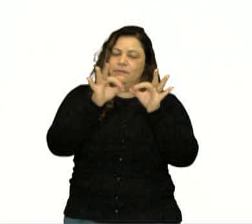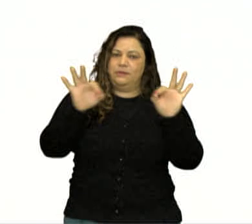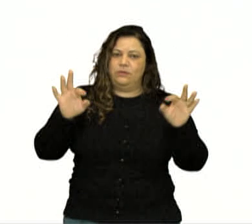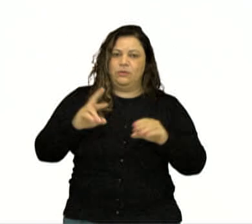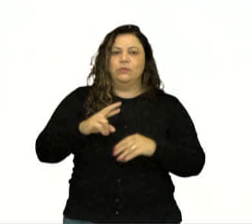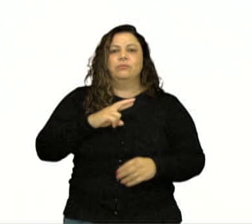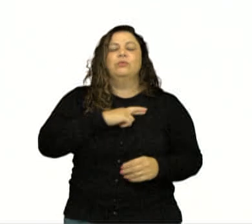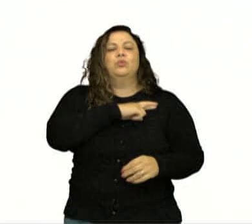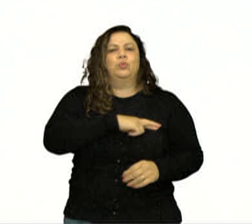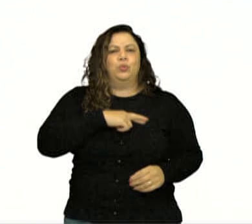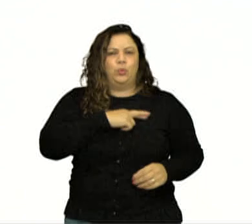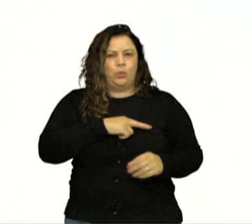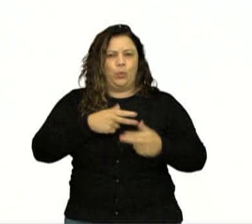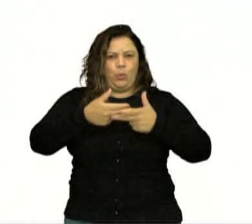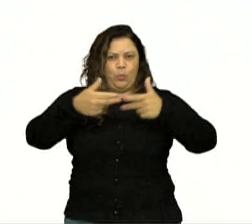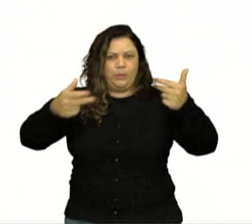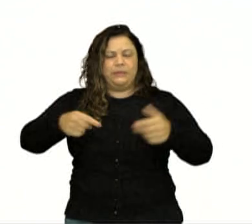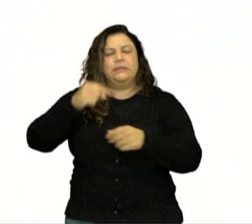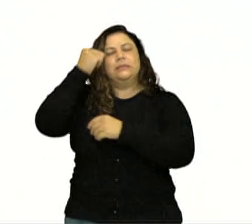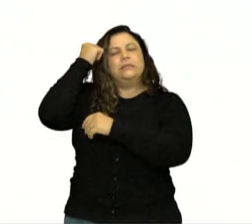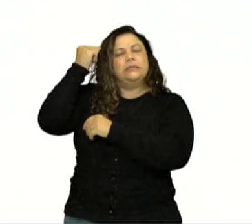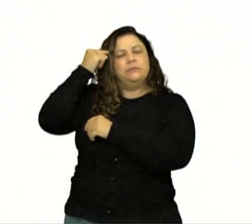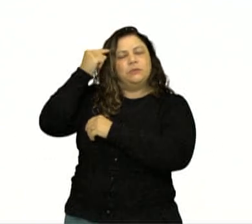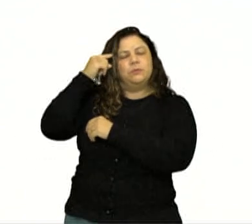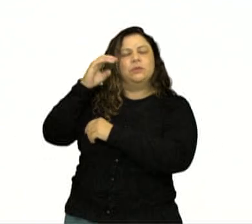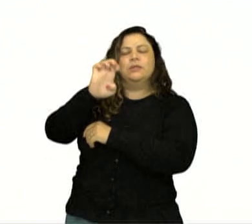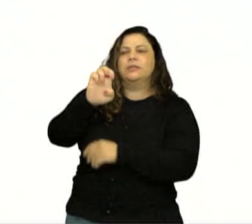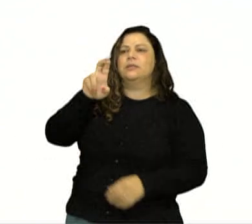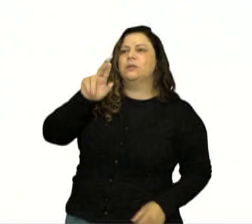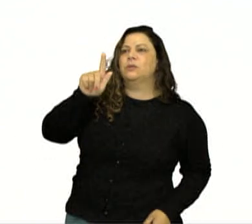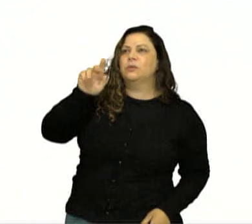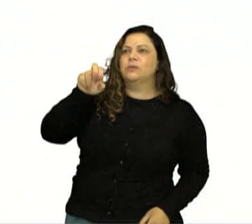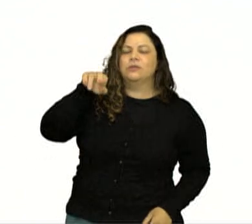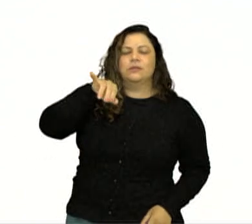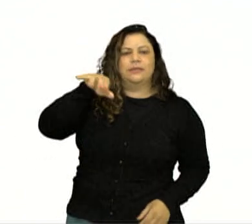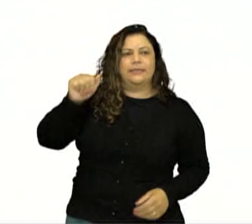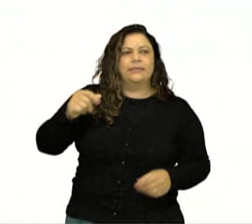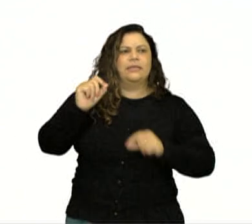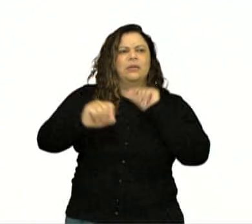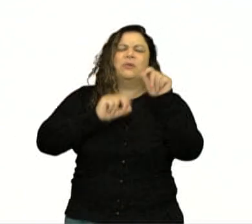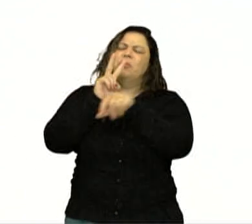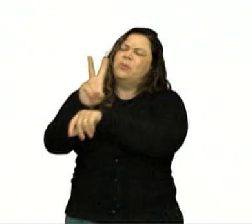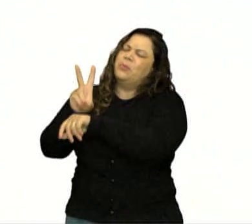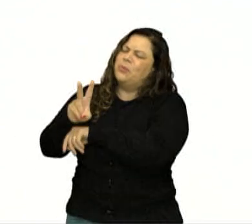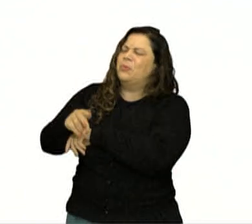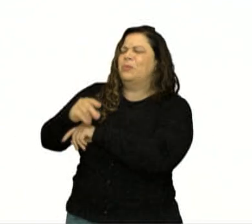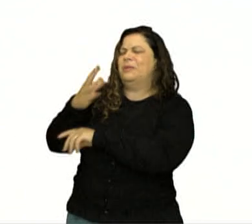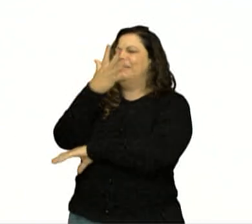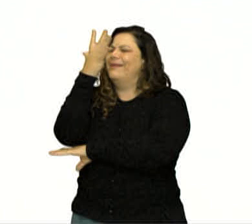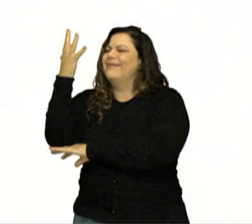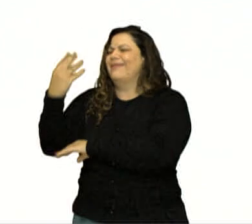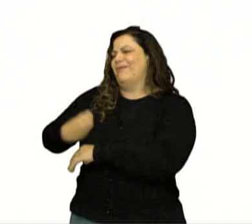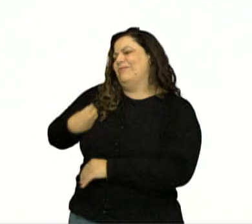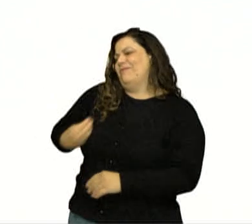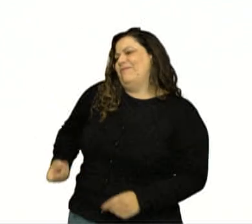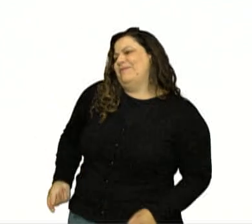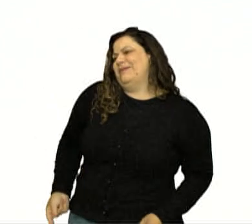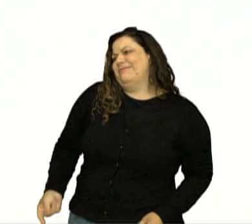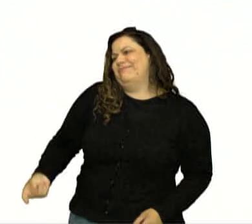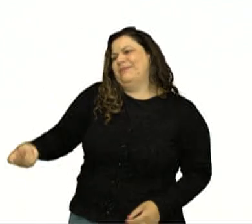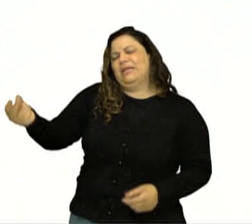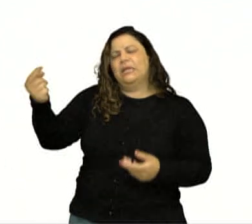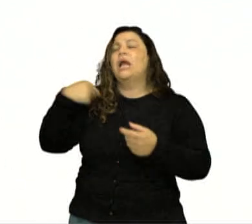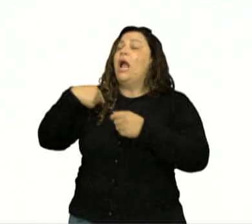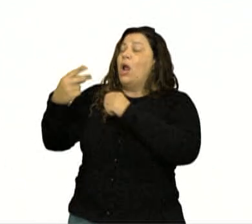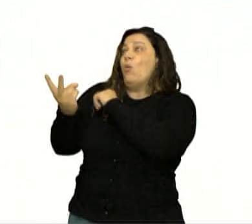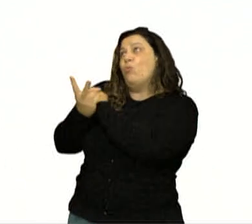As Memórias de Eugênia. Cuide bem dela, minha filha. Essa árvore ainda tem muita vida pela frente. Eu vou cuidar,